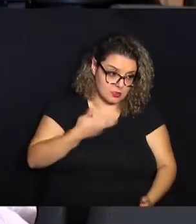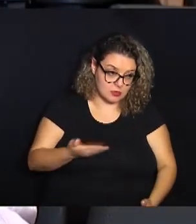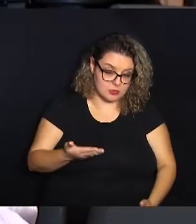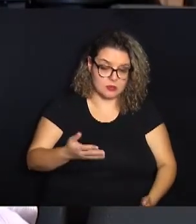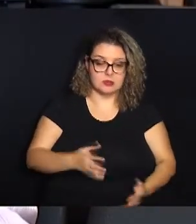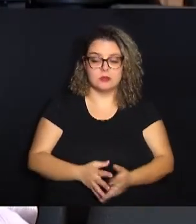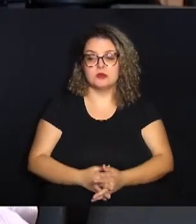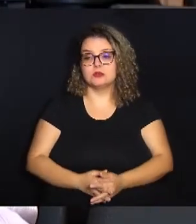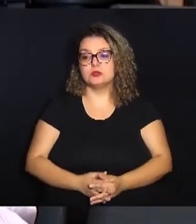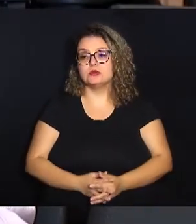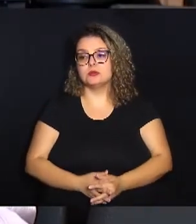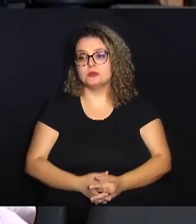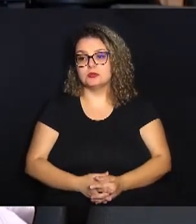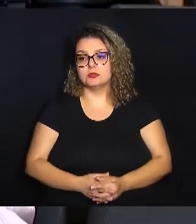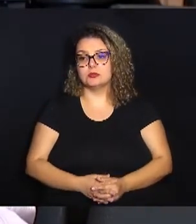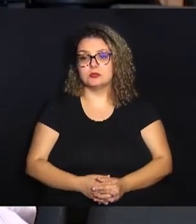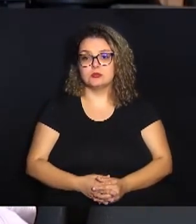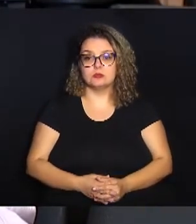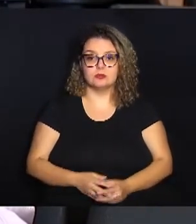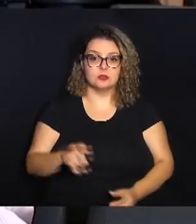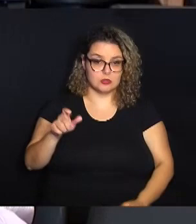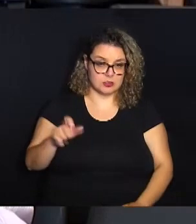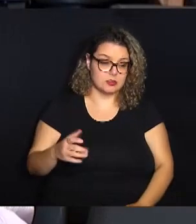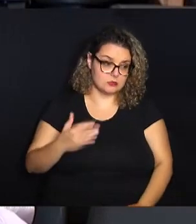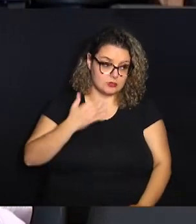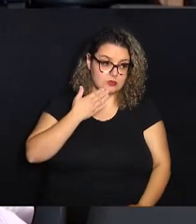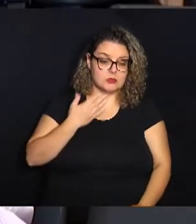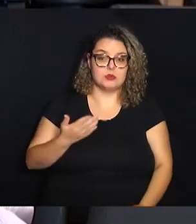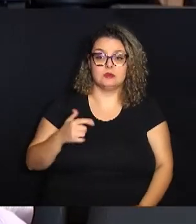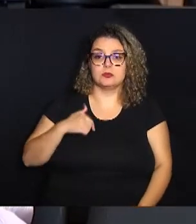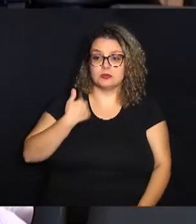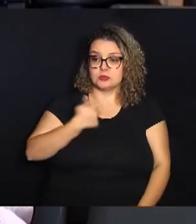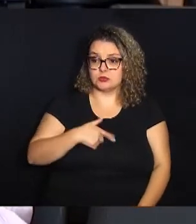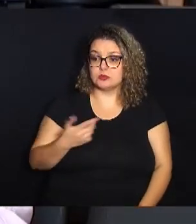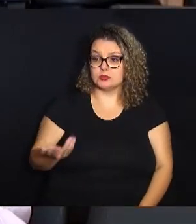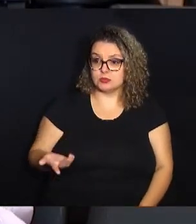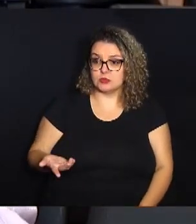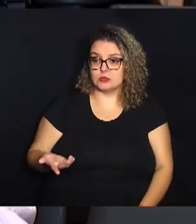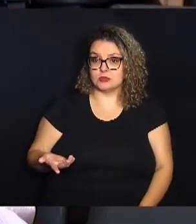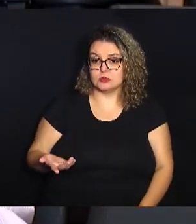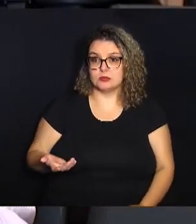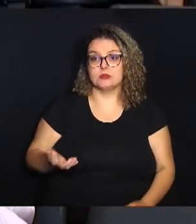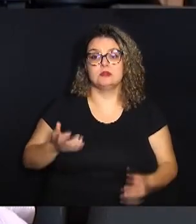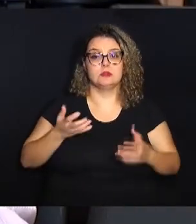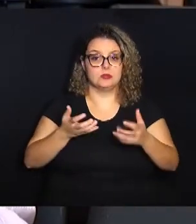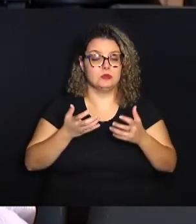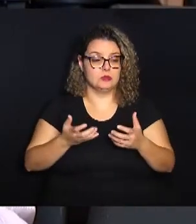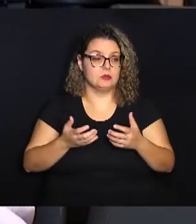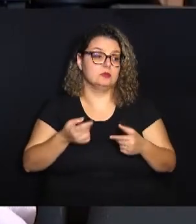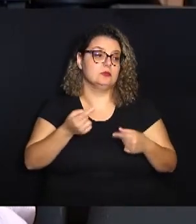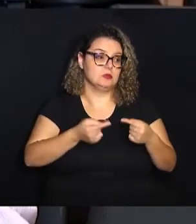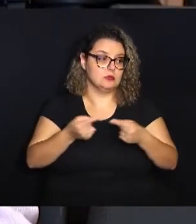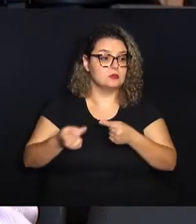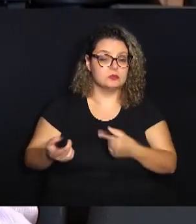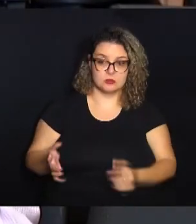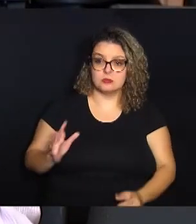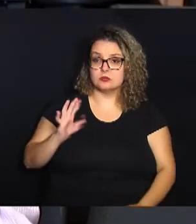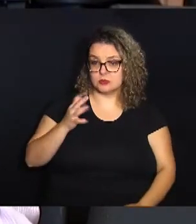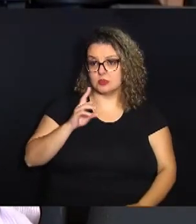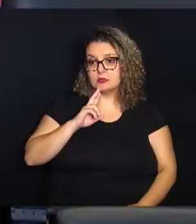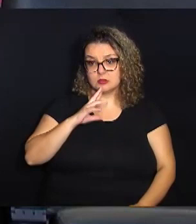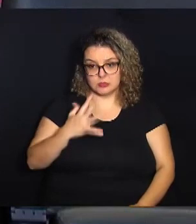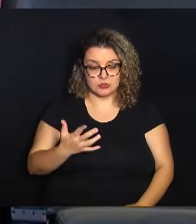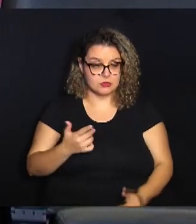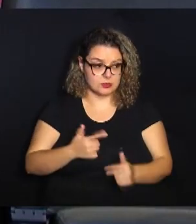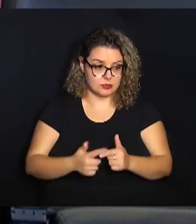trazida por essa pessoa, e nós pretendemos que isso gere um debate para a resolução do